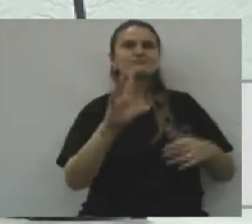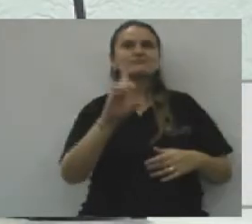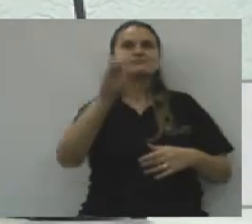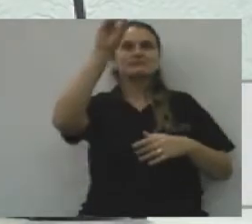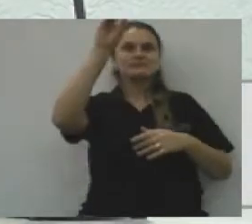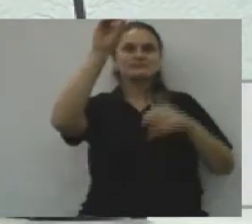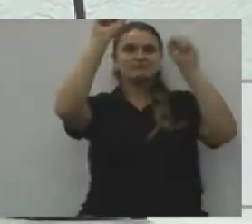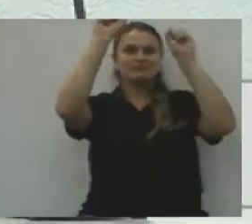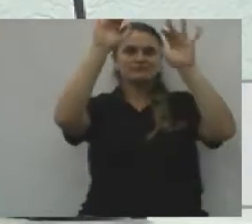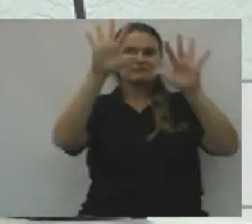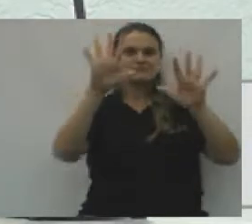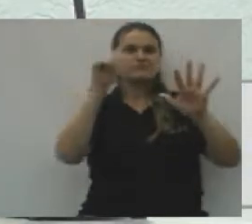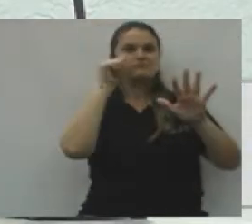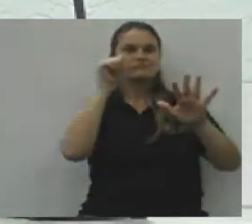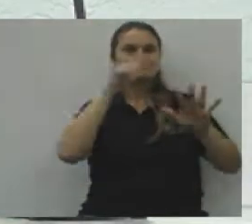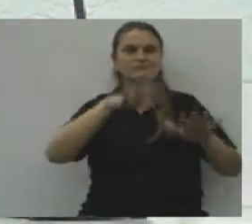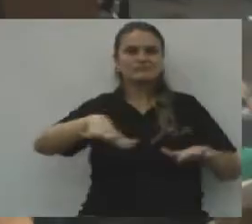as abençoe.